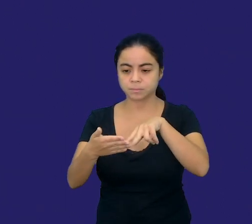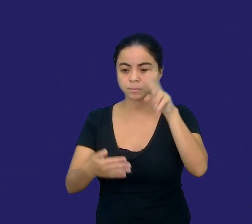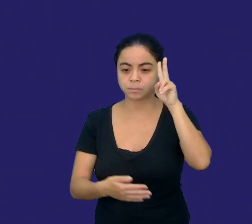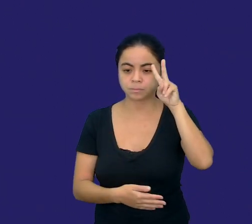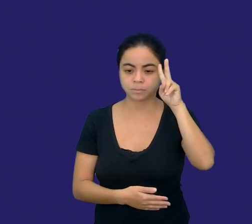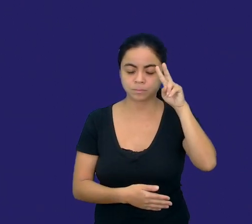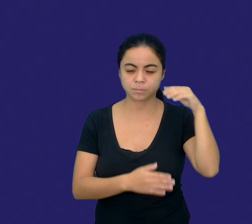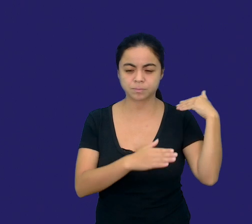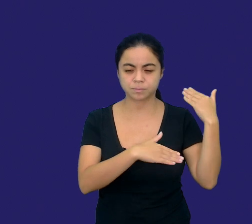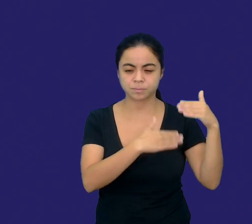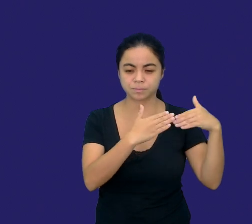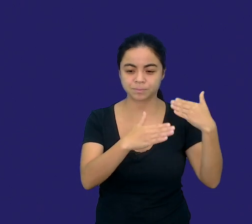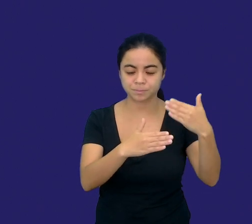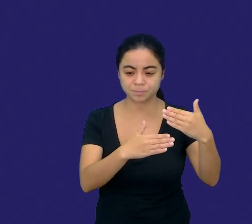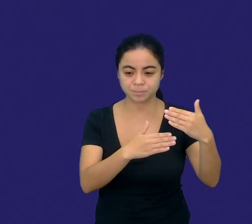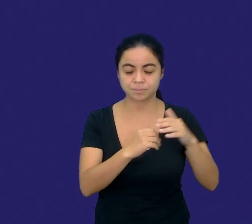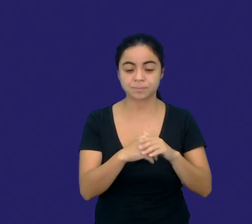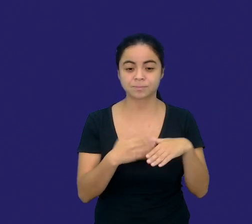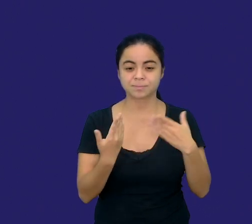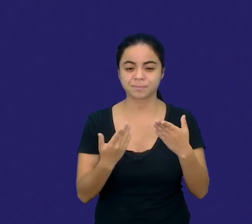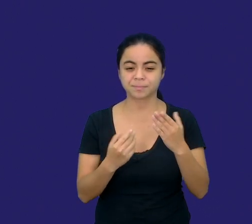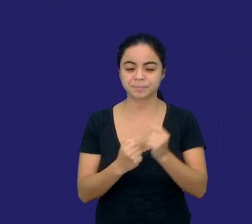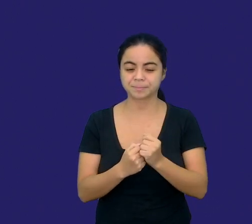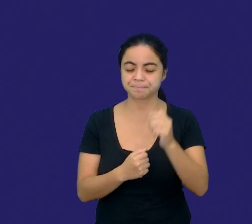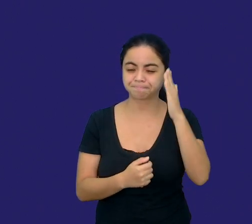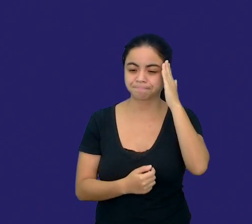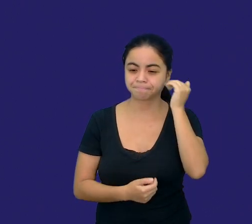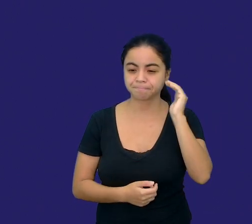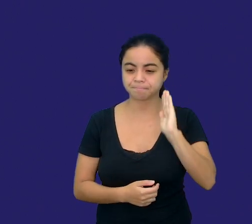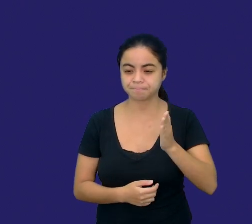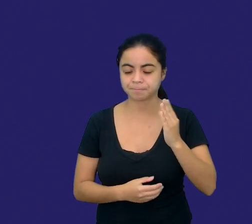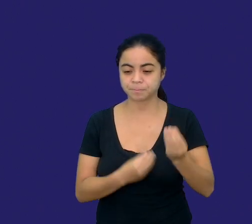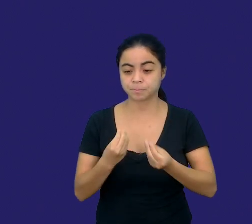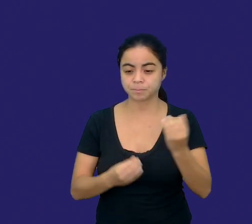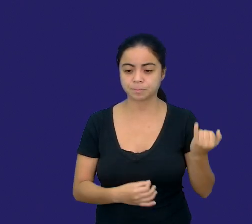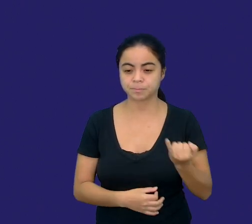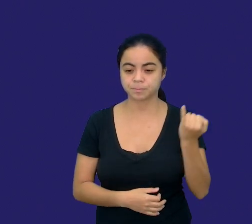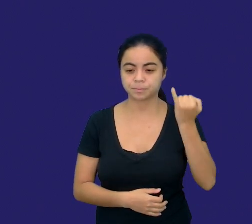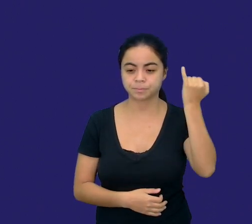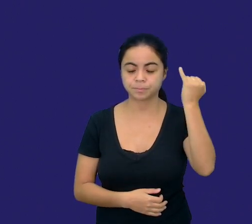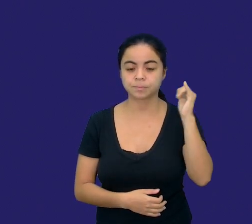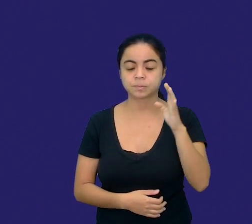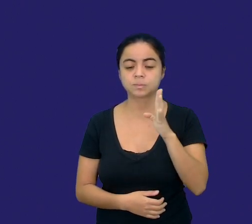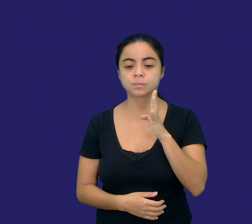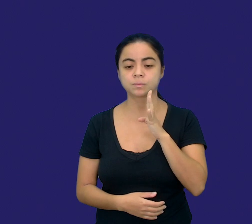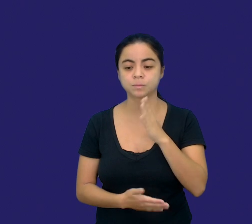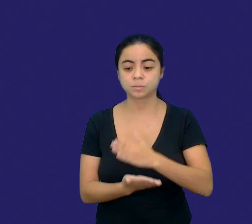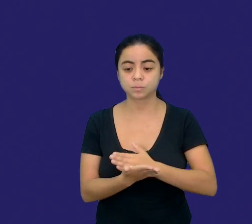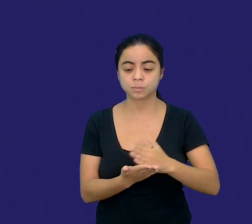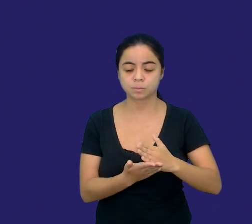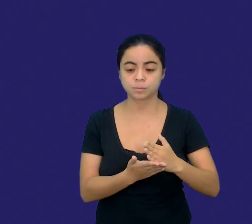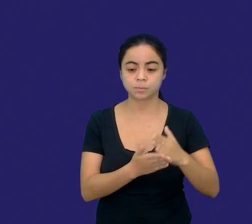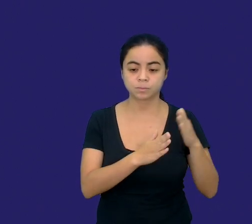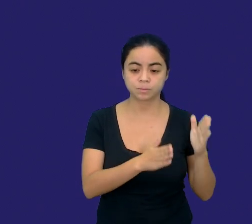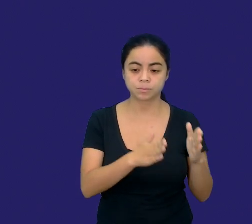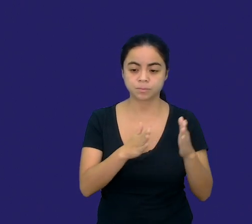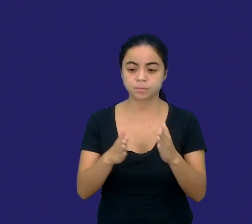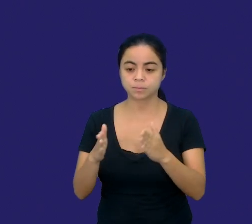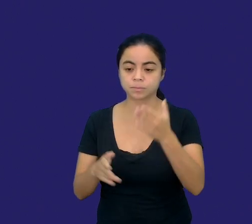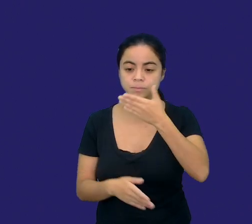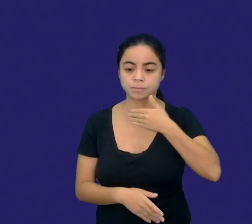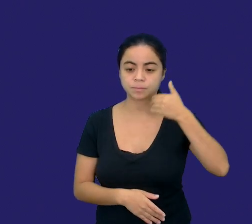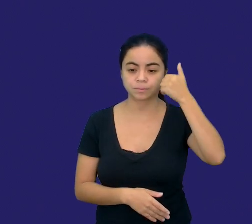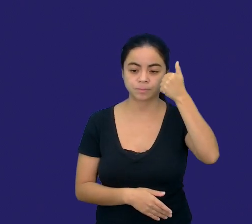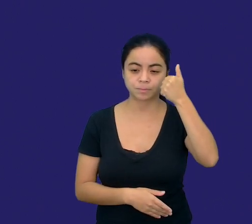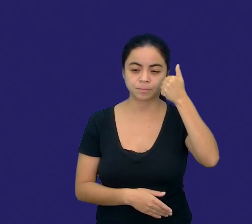tradicionais, e todos sabemos do quanto é fundamental que conheçamos a sequência para que possamos pensar na melhor